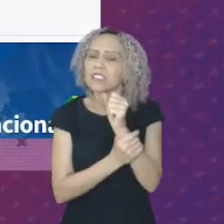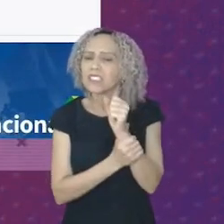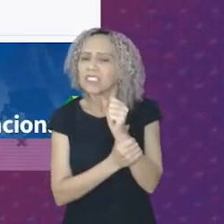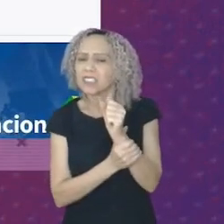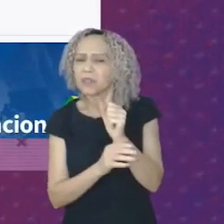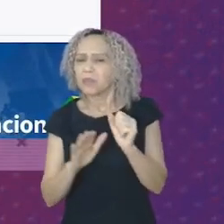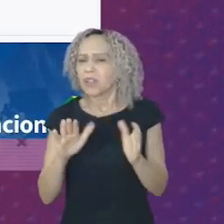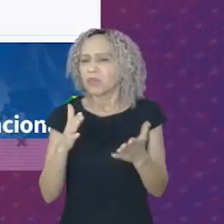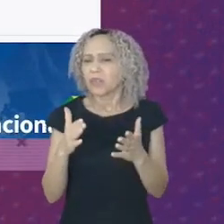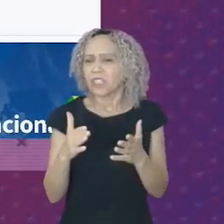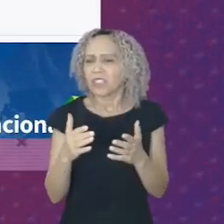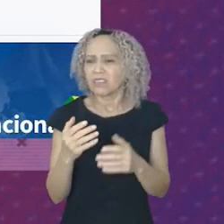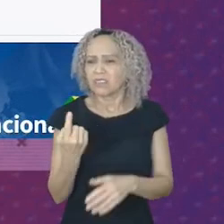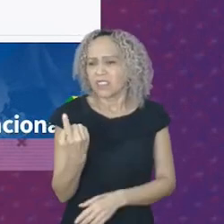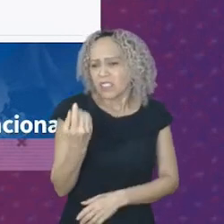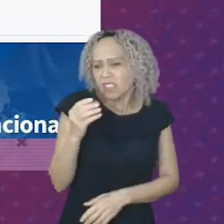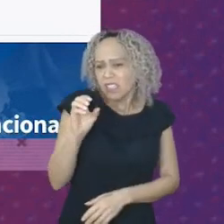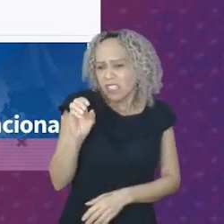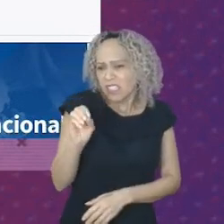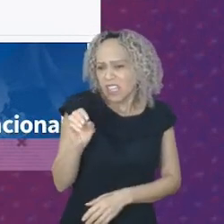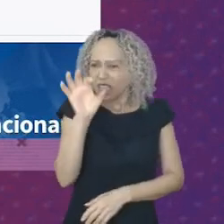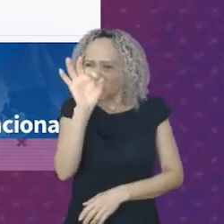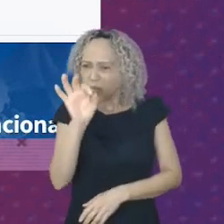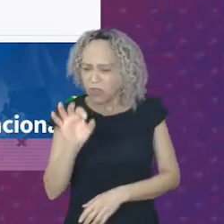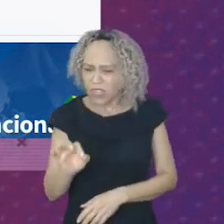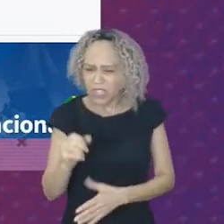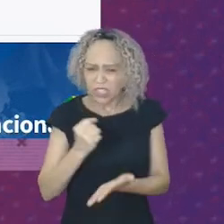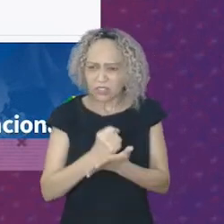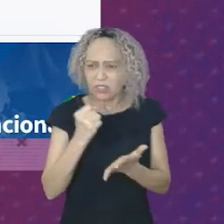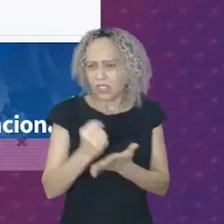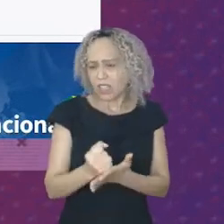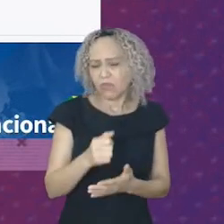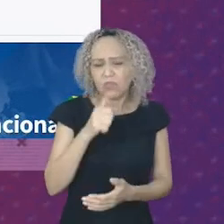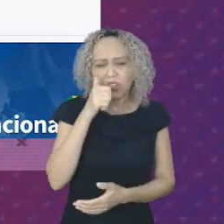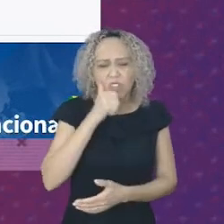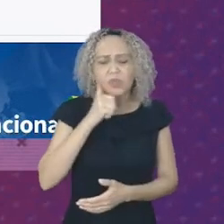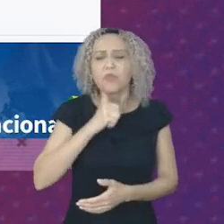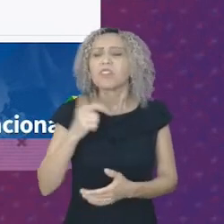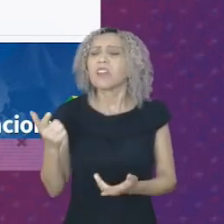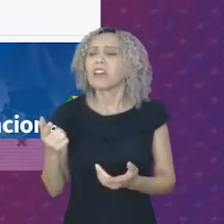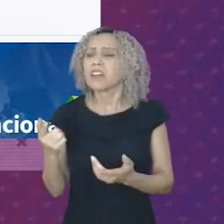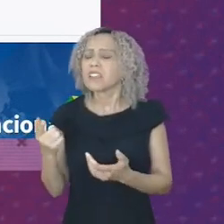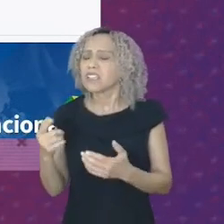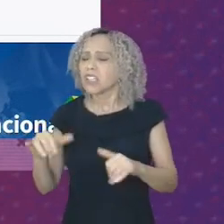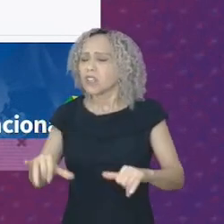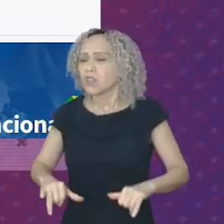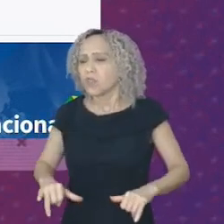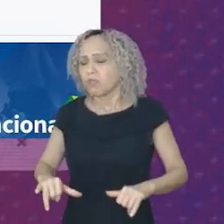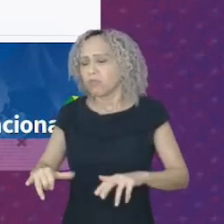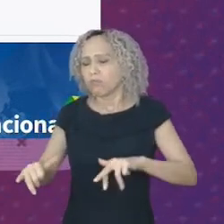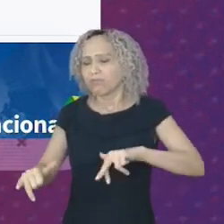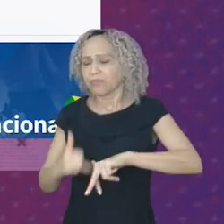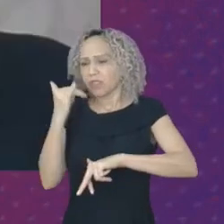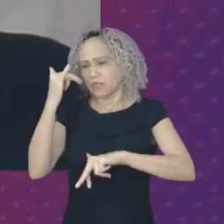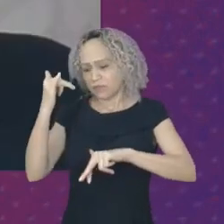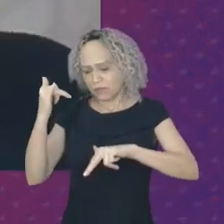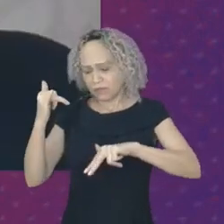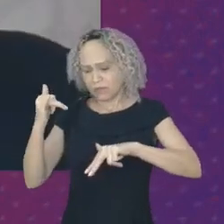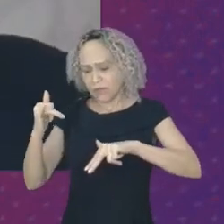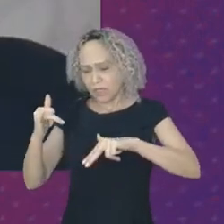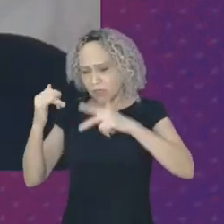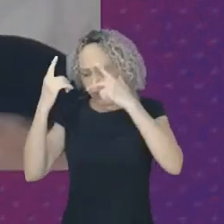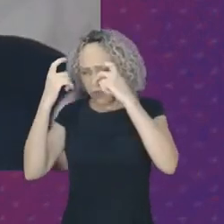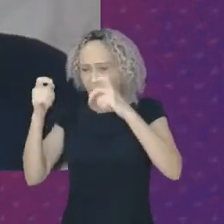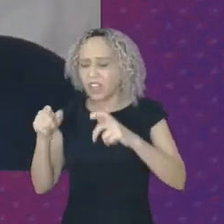de contratação de mulheres em situação de violência nas vagas do SINE, do Sistema Nacional de